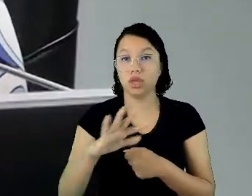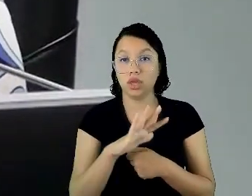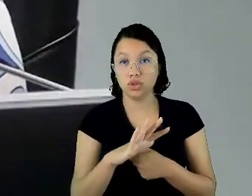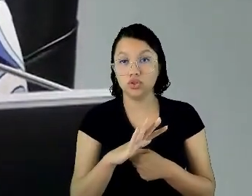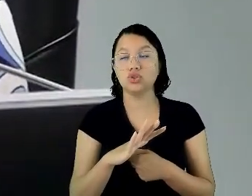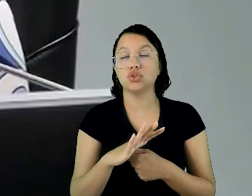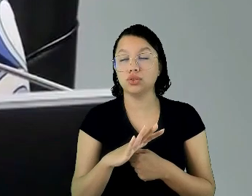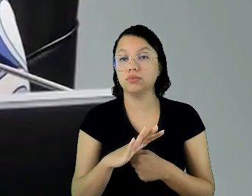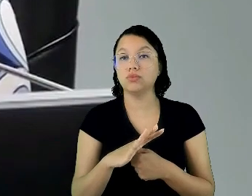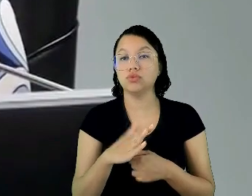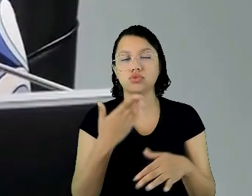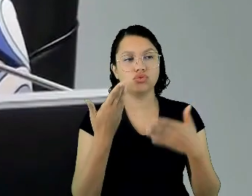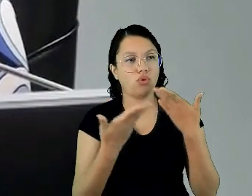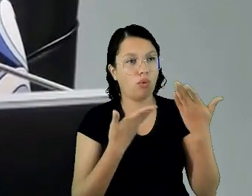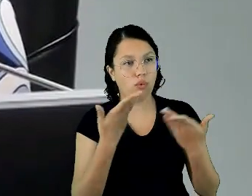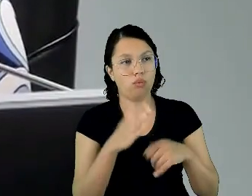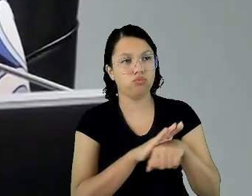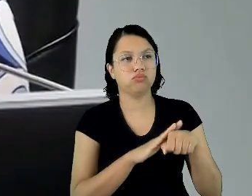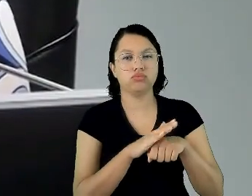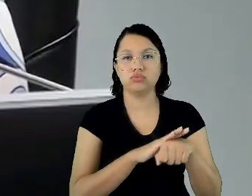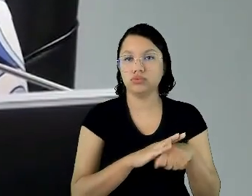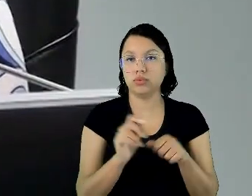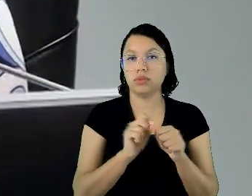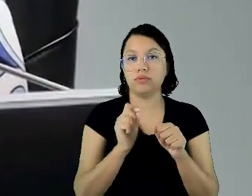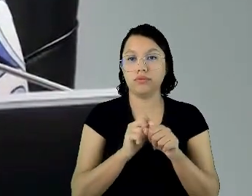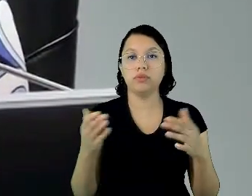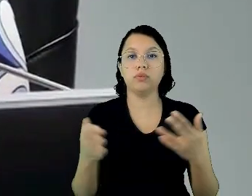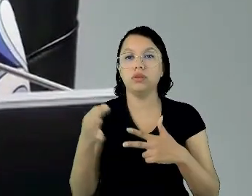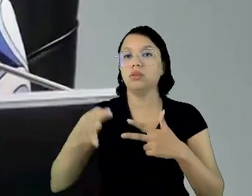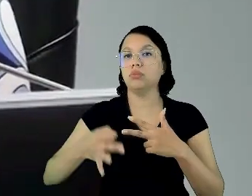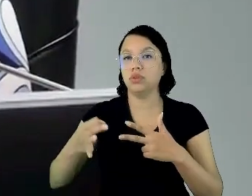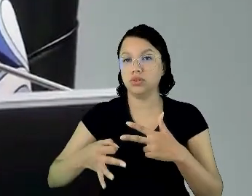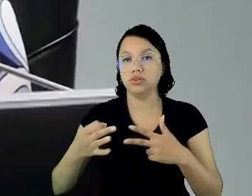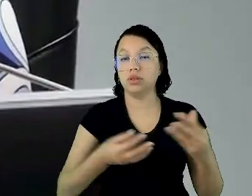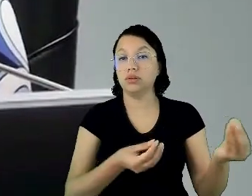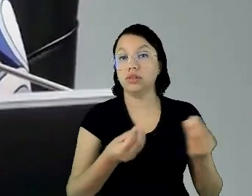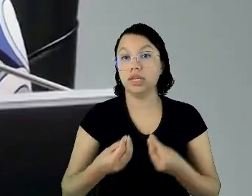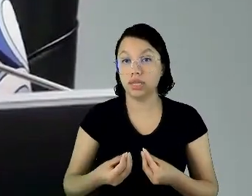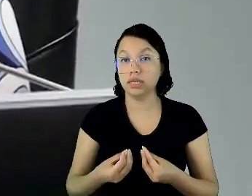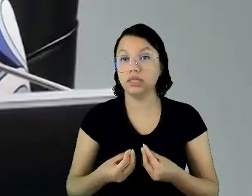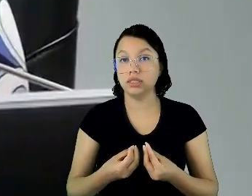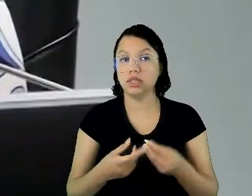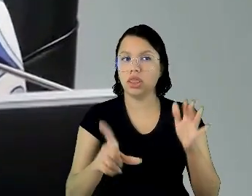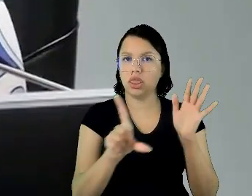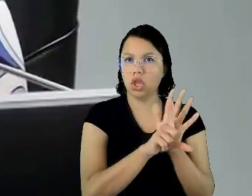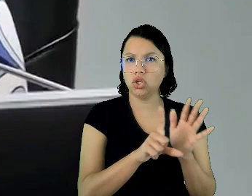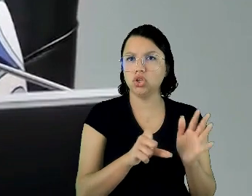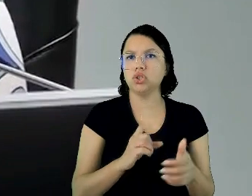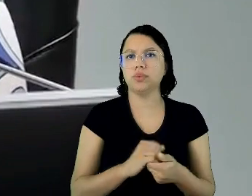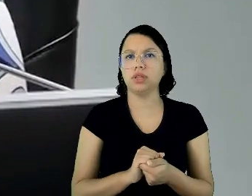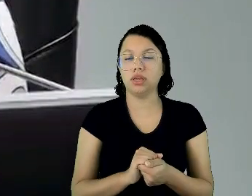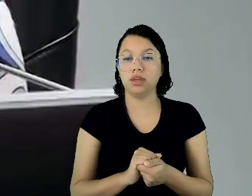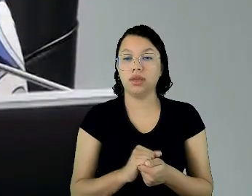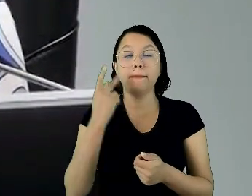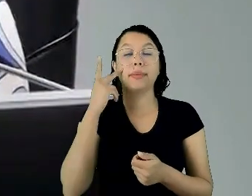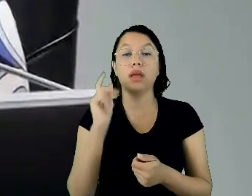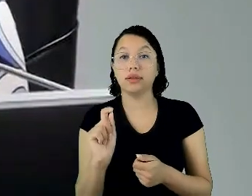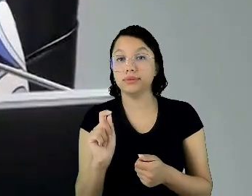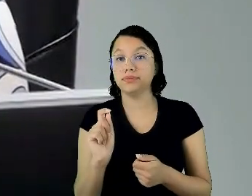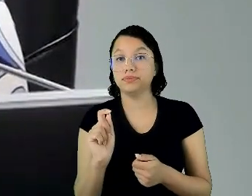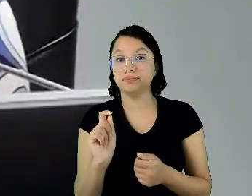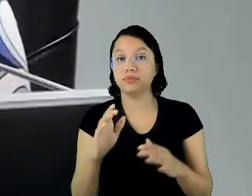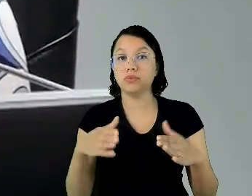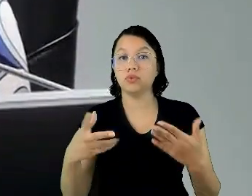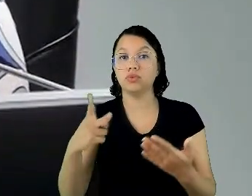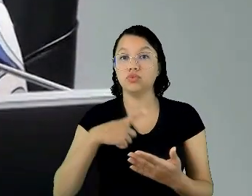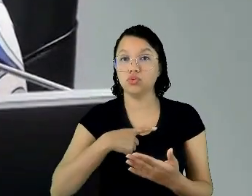Poder Judiciário, né, que eu acho que traz toda essa legitimidade para que, quando tiver a plena operação da Rota Bioceânica, ela se